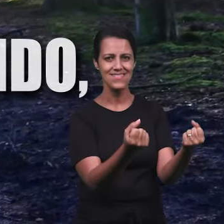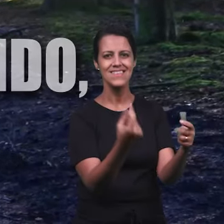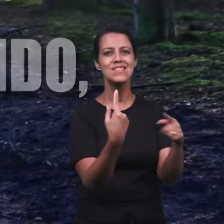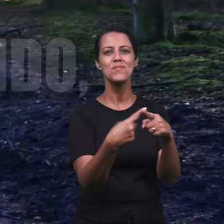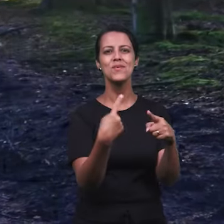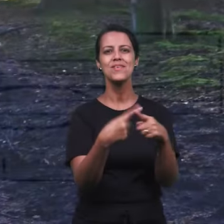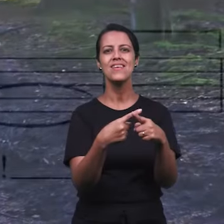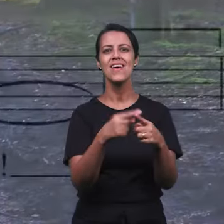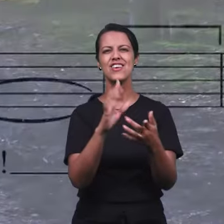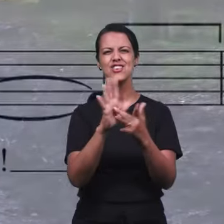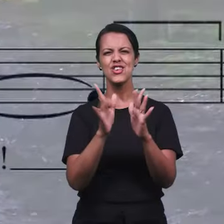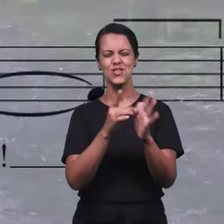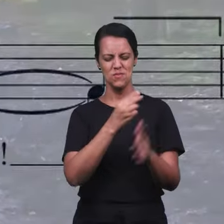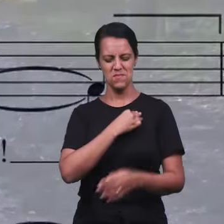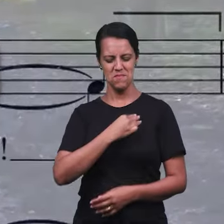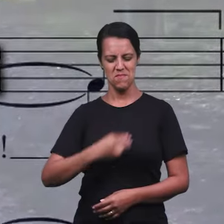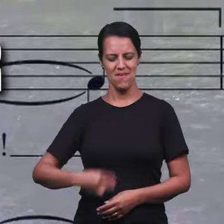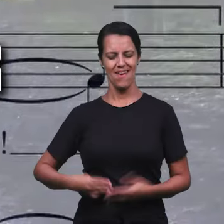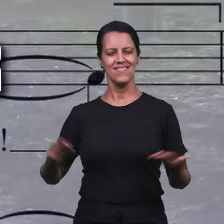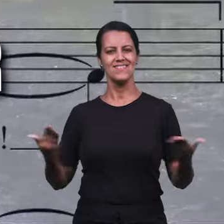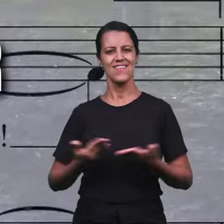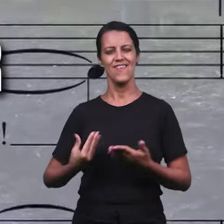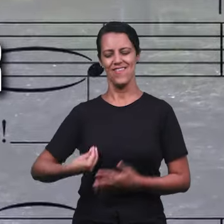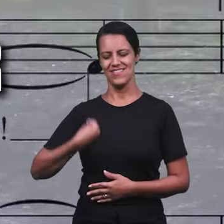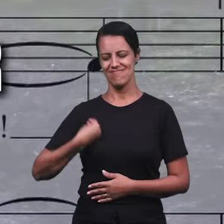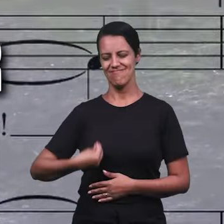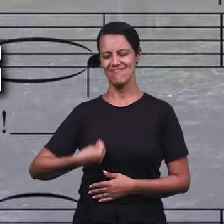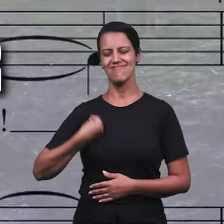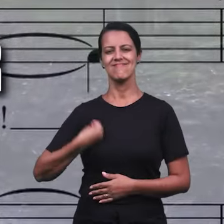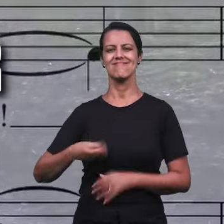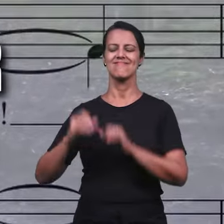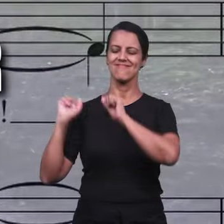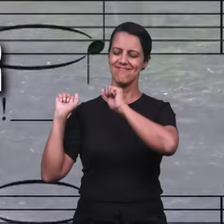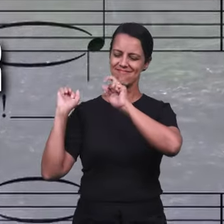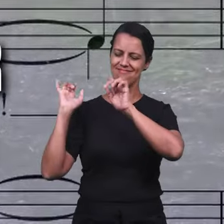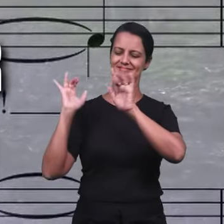convidando o hoje